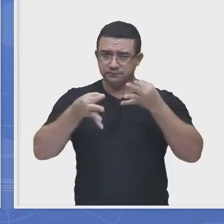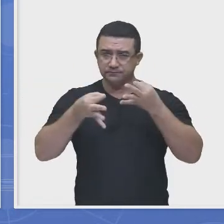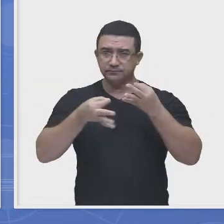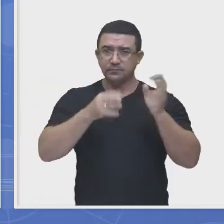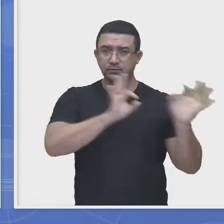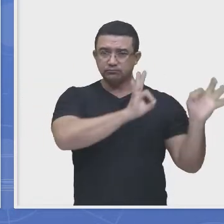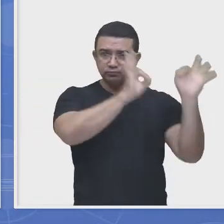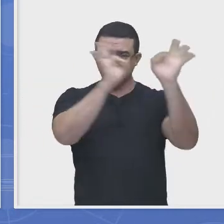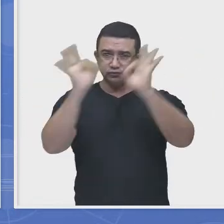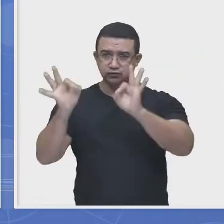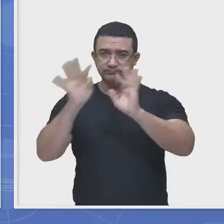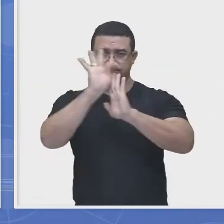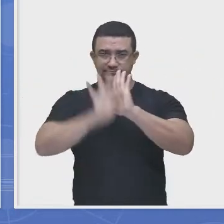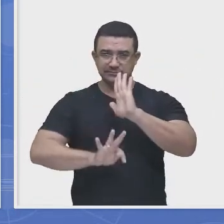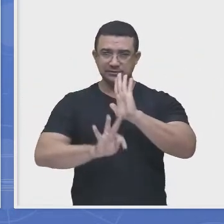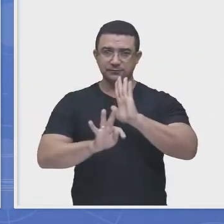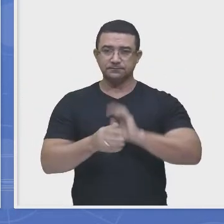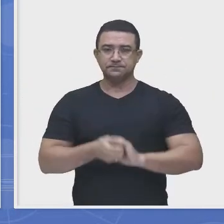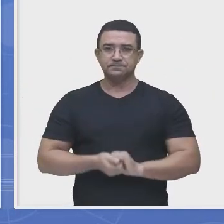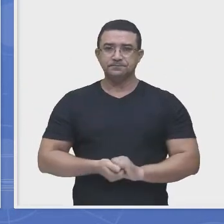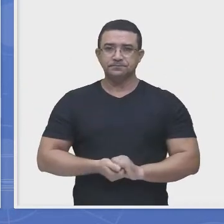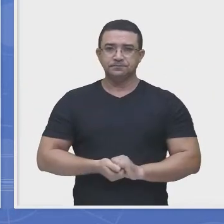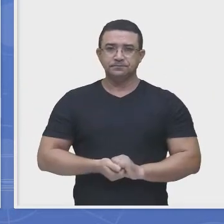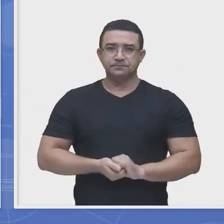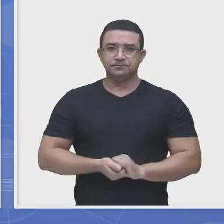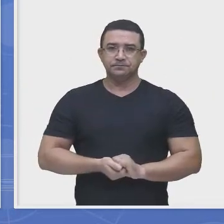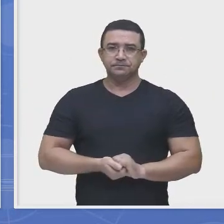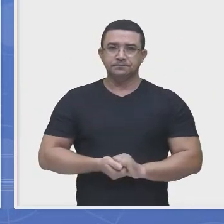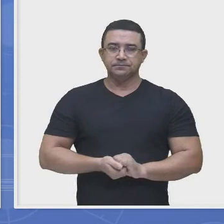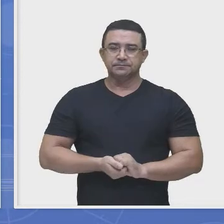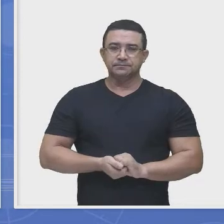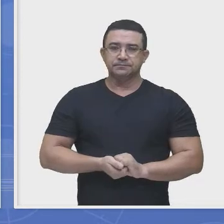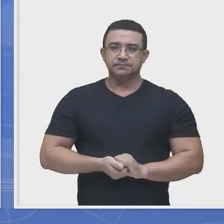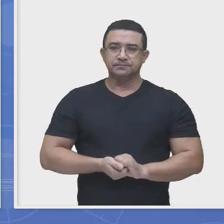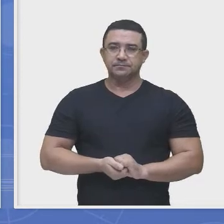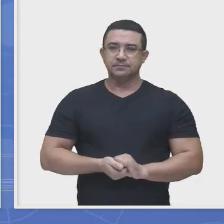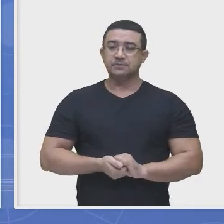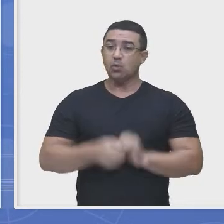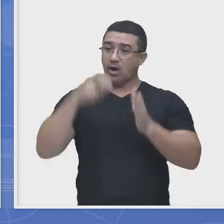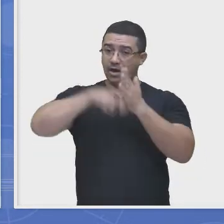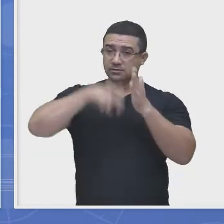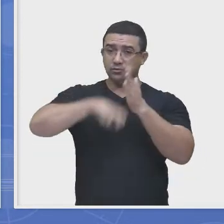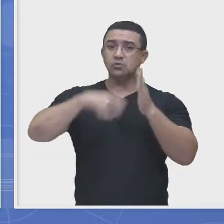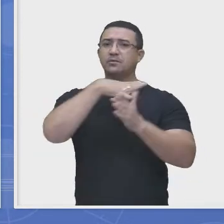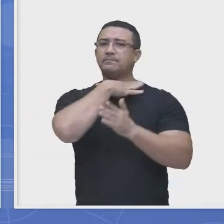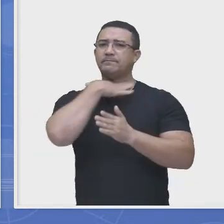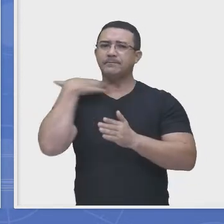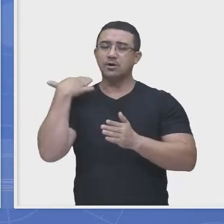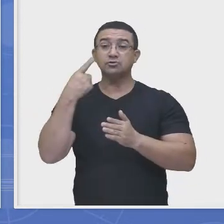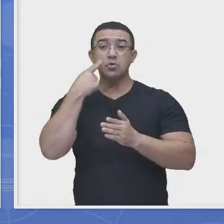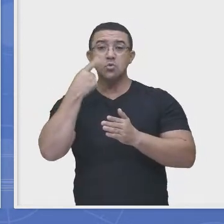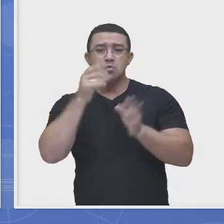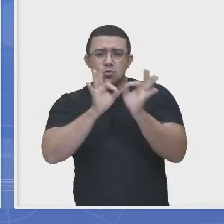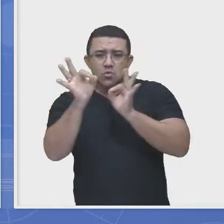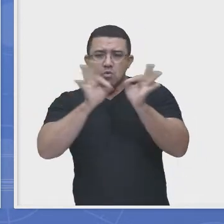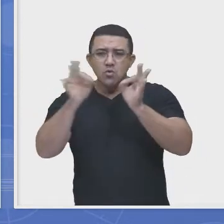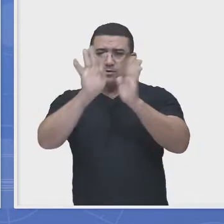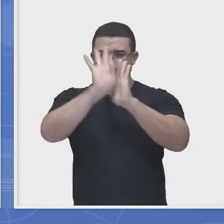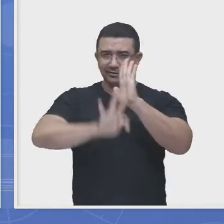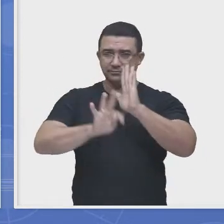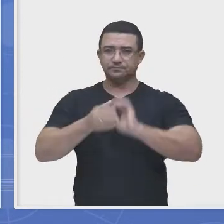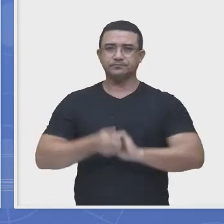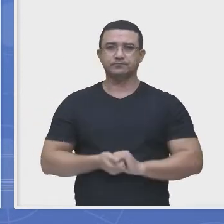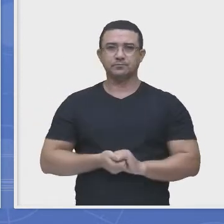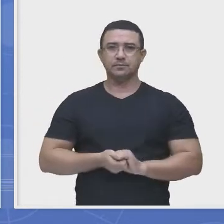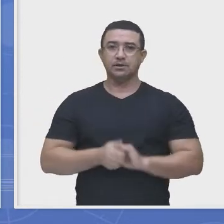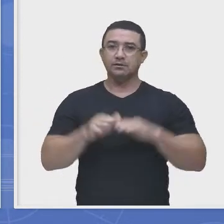lá ao nosso texto, que já foi apresentado. Então percebam, a pena de morte. Observem como ele constrói esse texto.